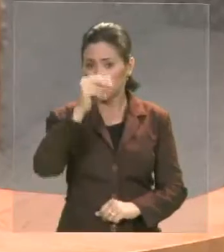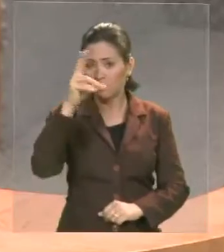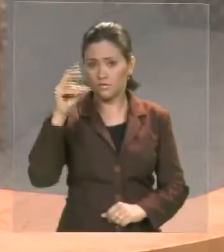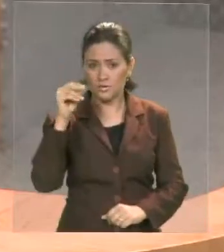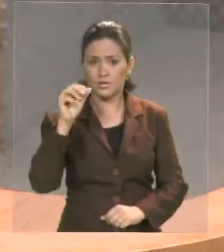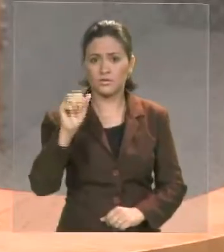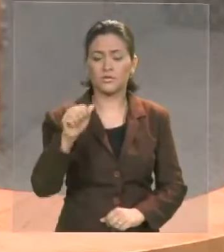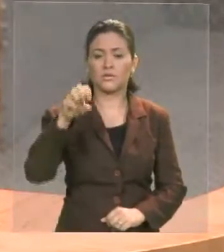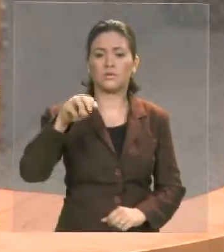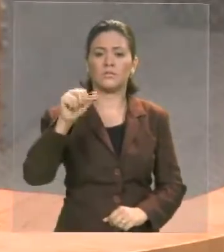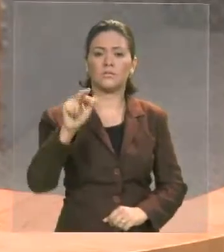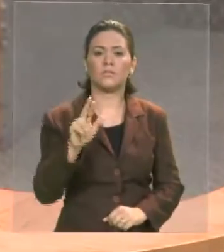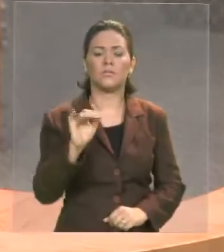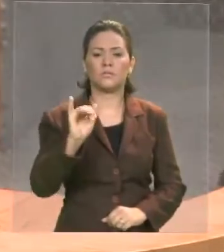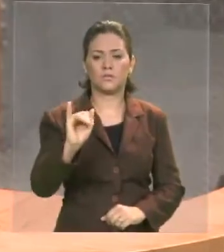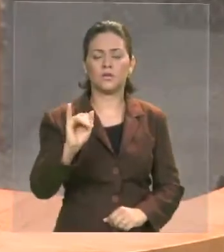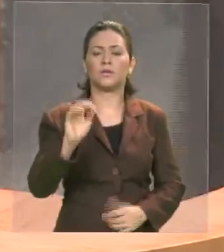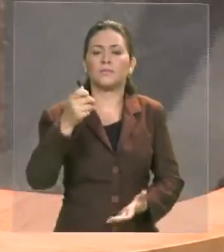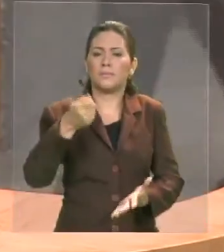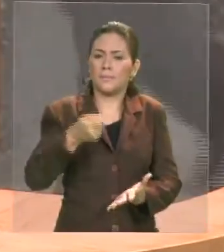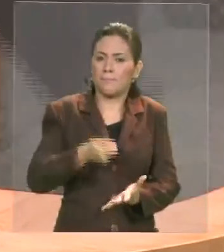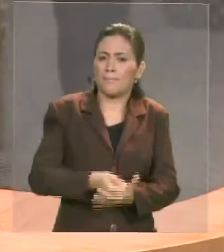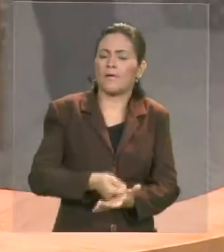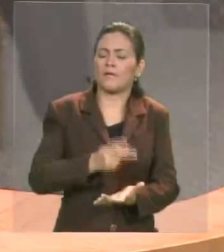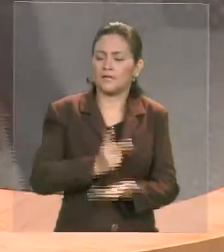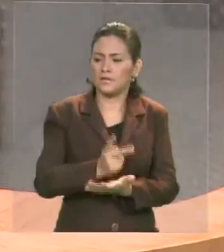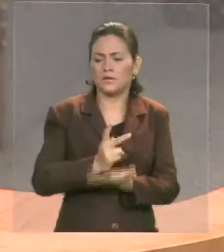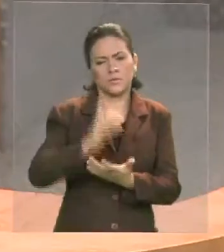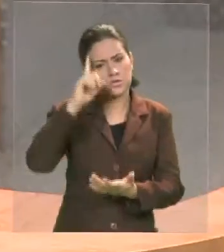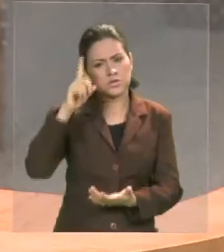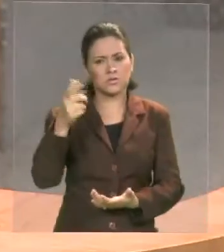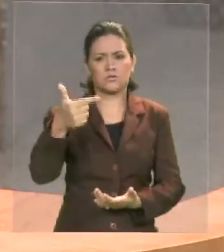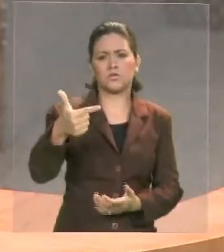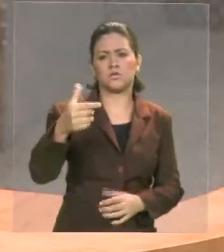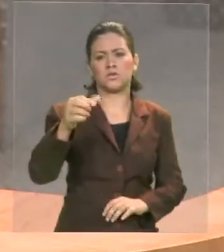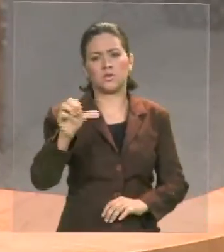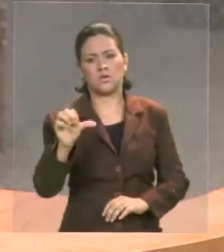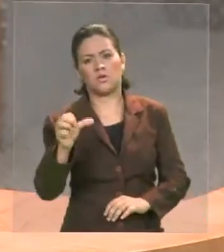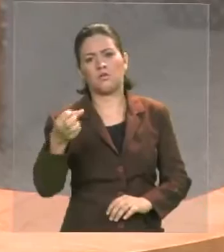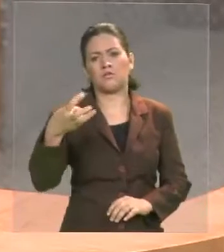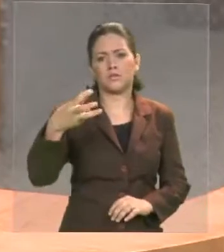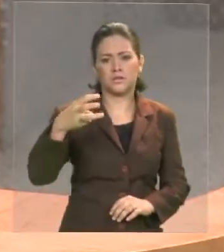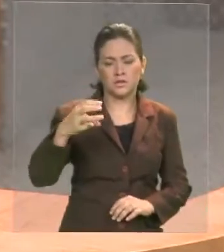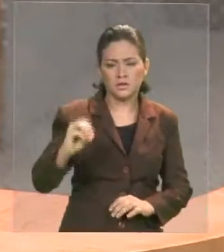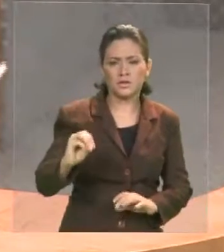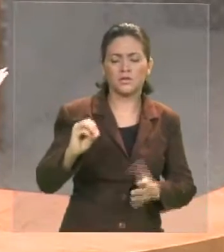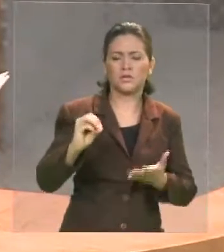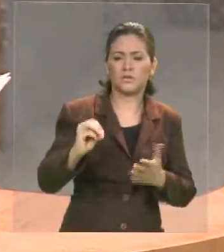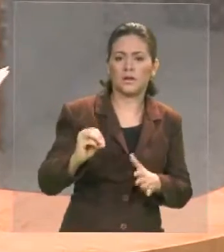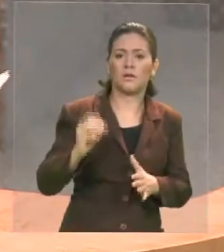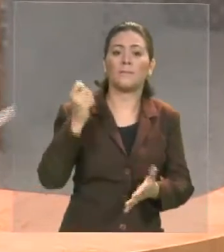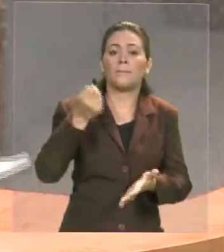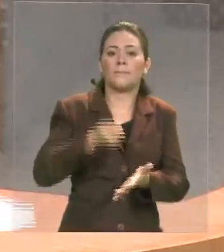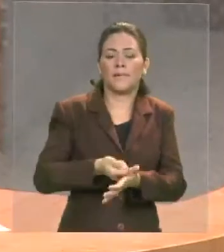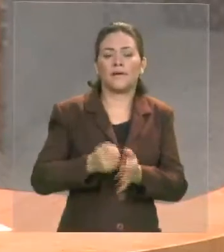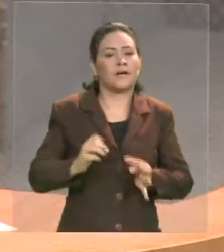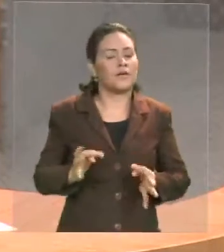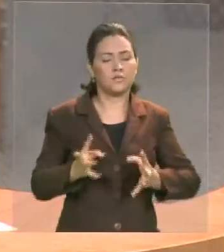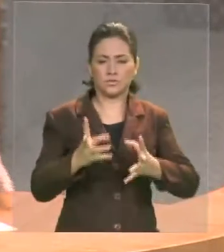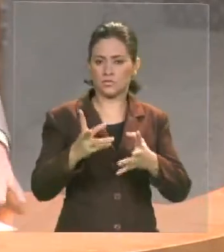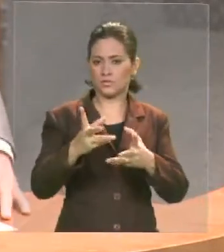de todo dia 29, dia 30, pagar todos os funcionários e os